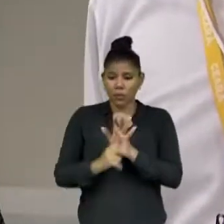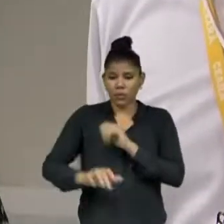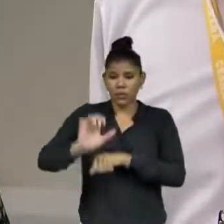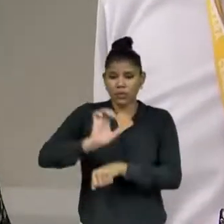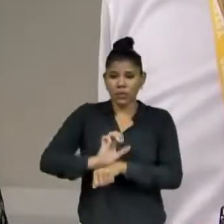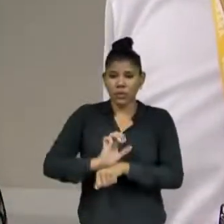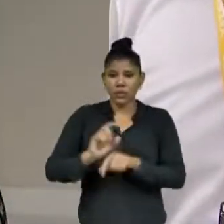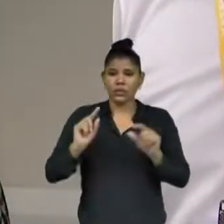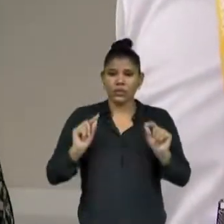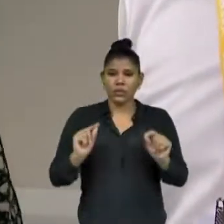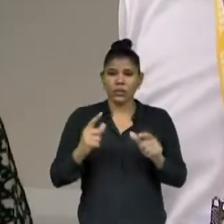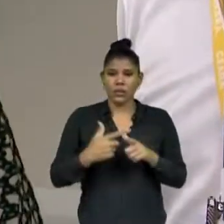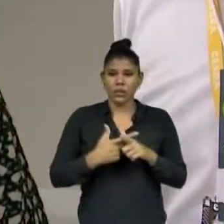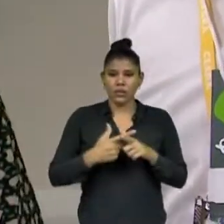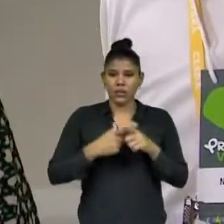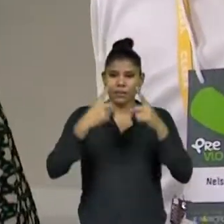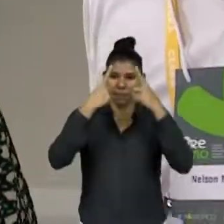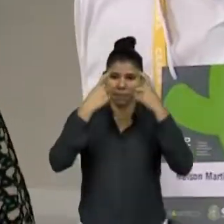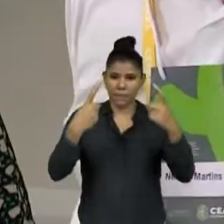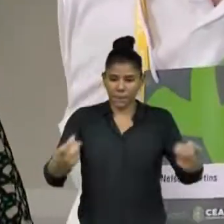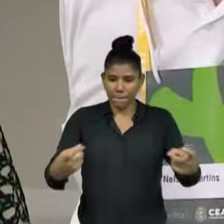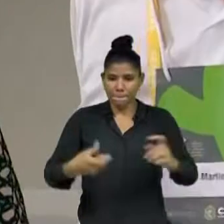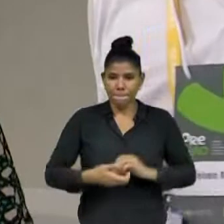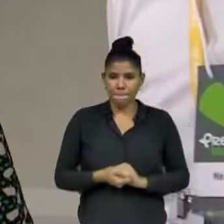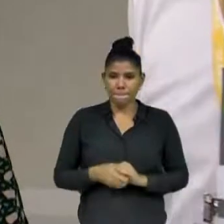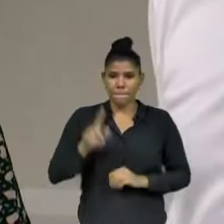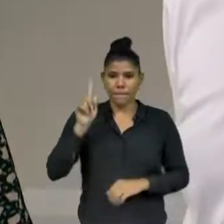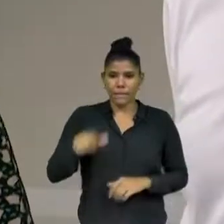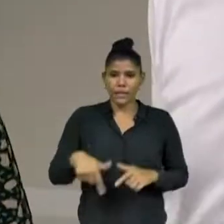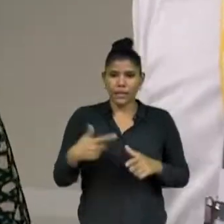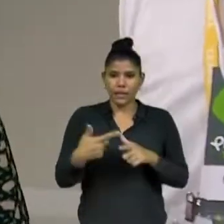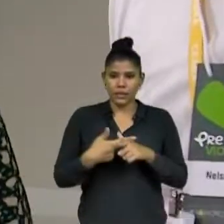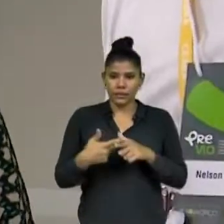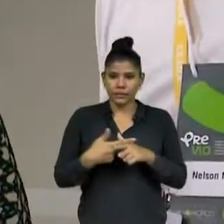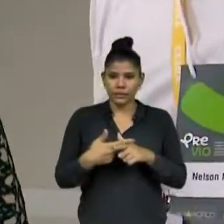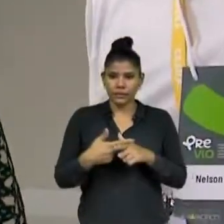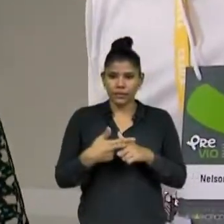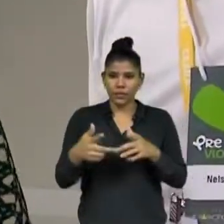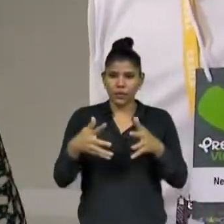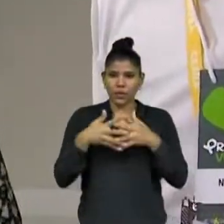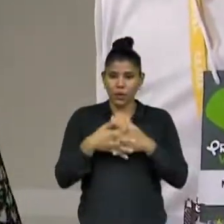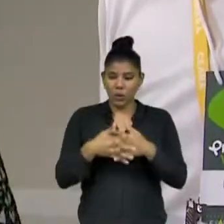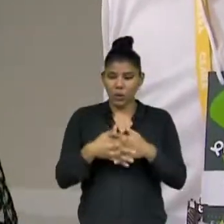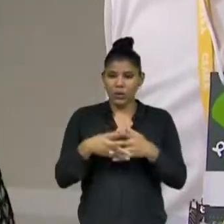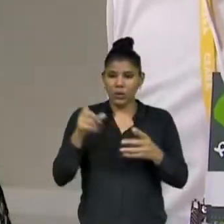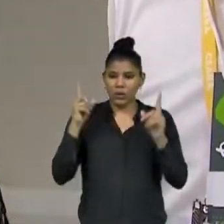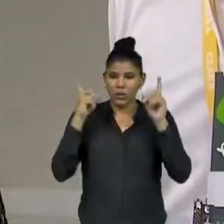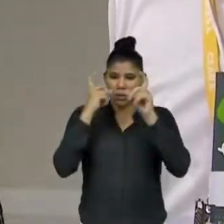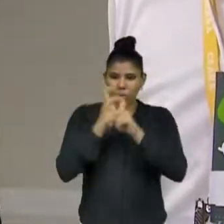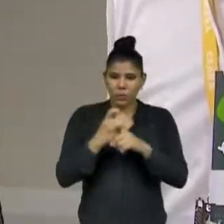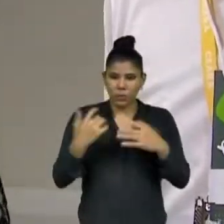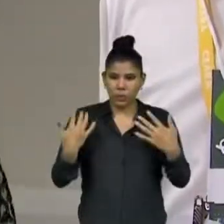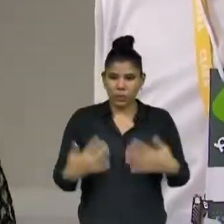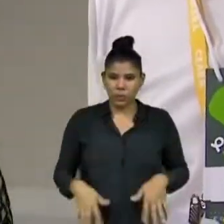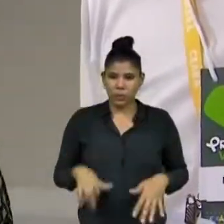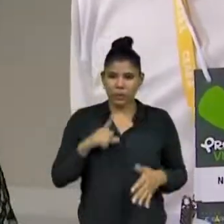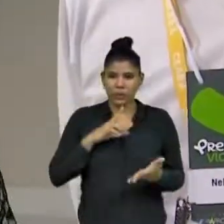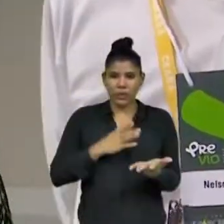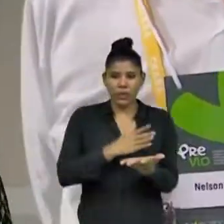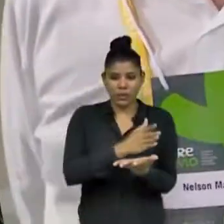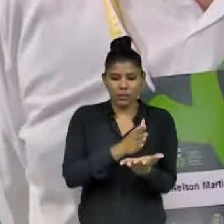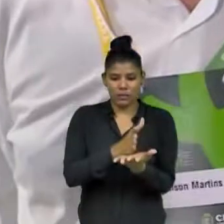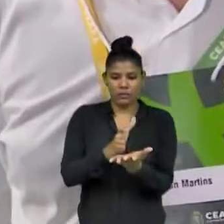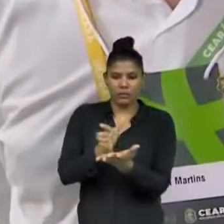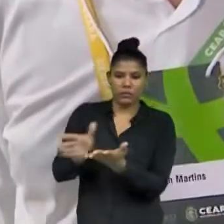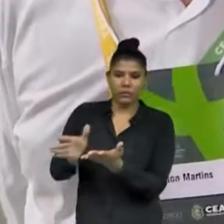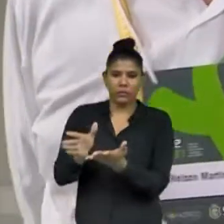essa problemática da violência, que é uma problemática complexa, desafiadora, tem múltiplas causas e